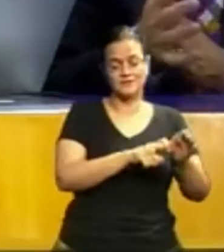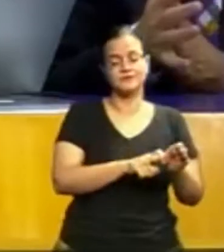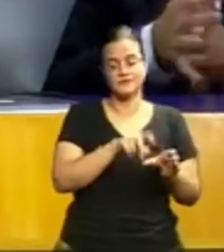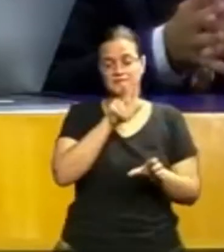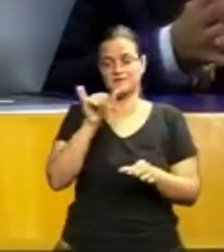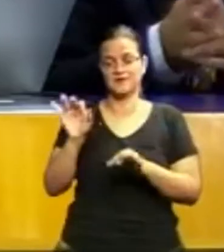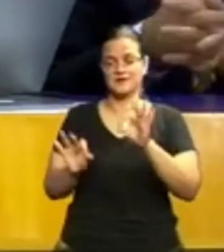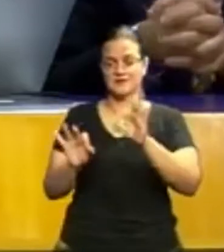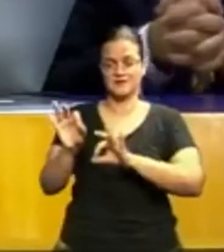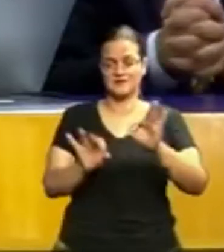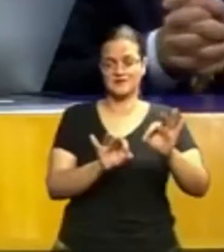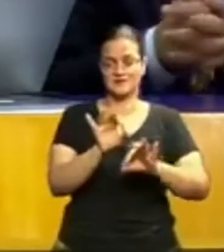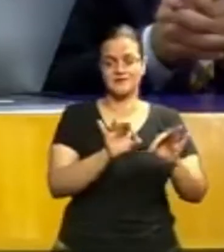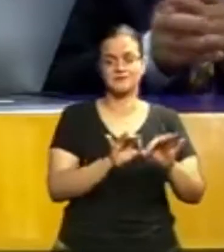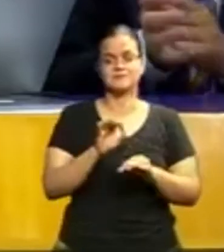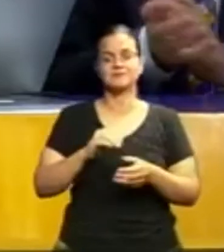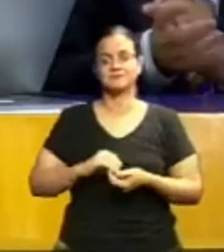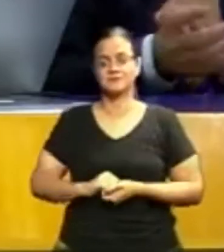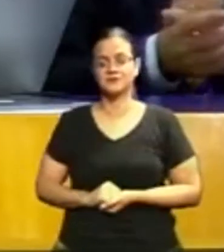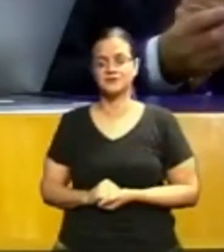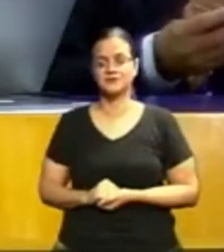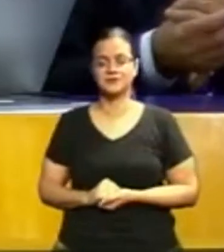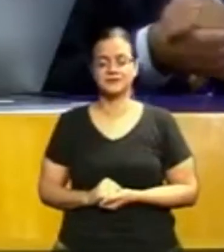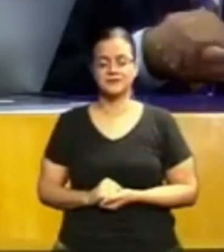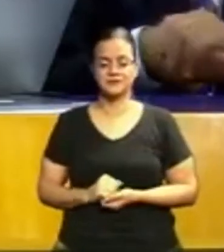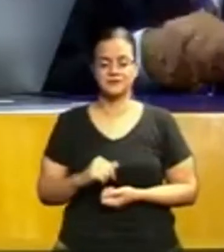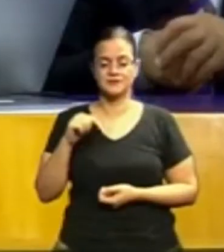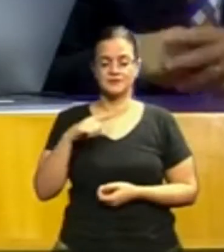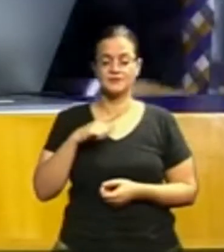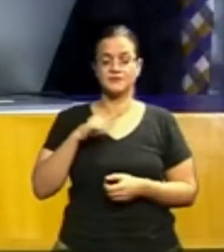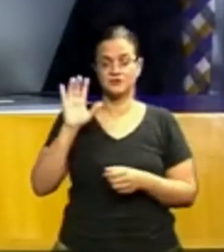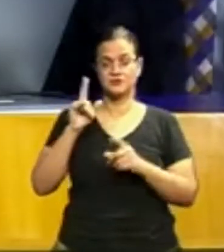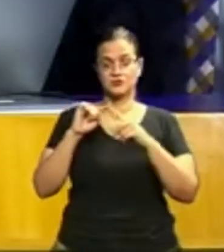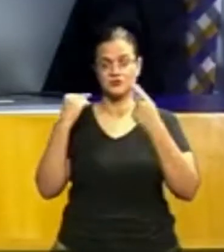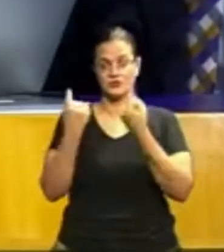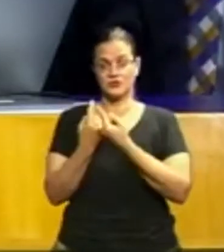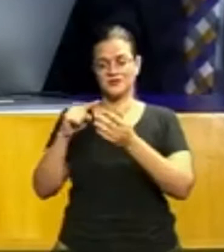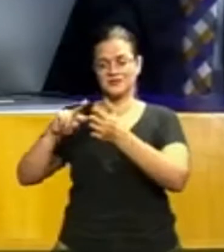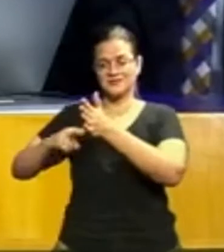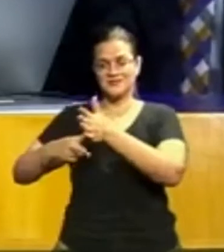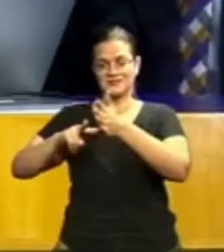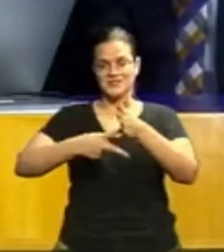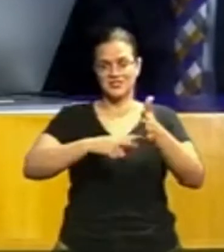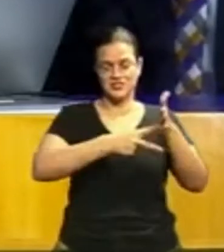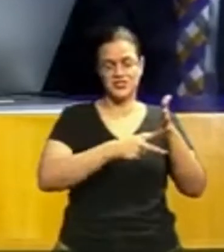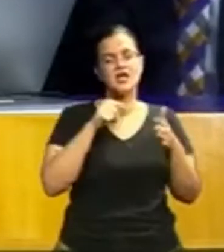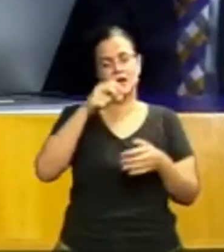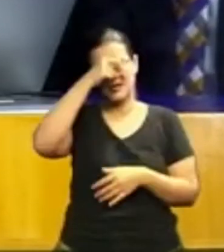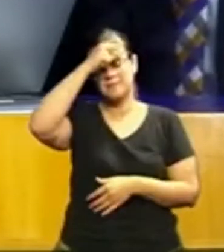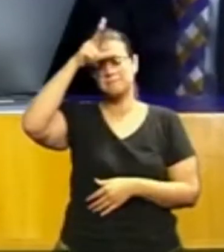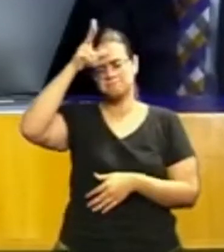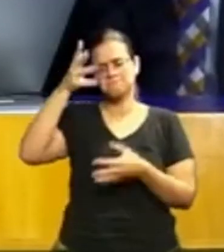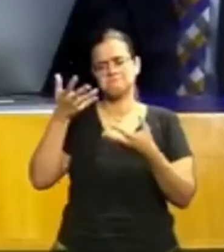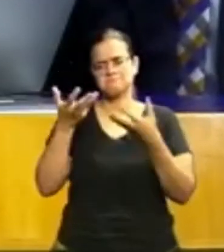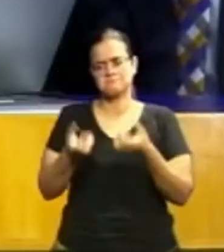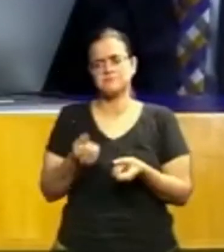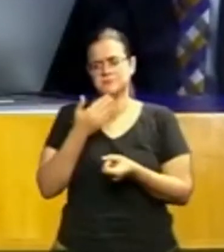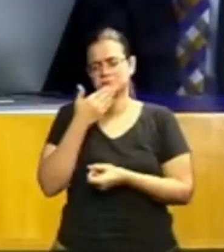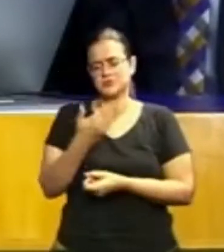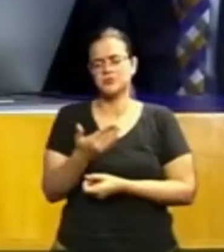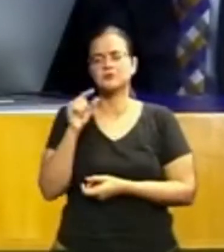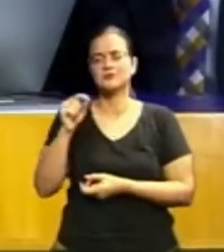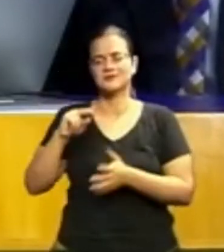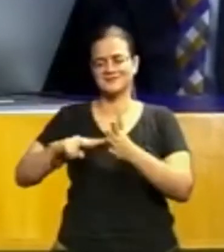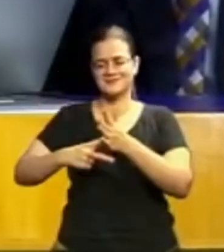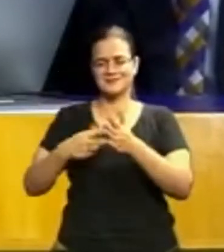já na próxima semana será feita uma reunião entre o sindicato EA Prefeitura de Goiânia